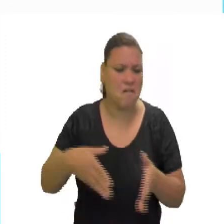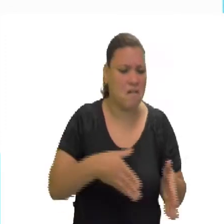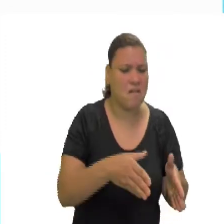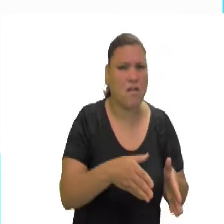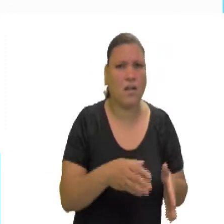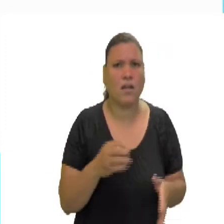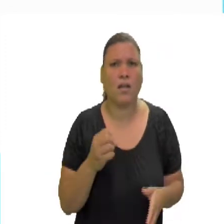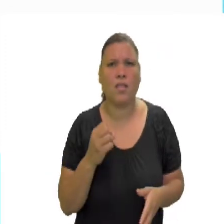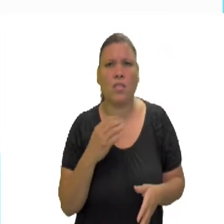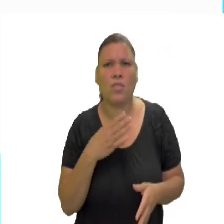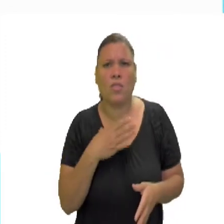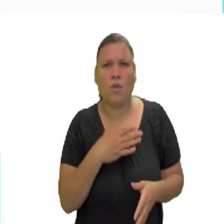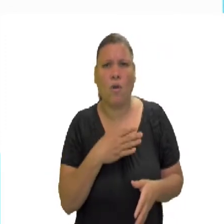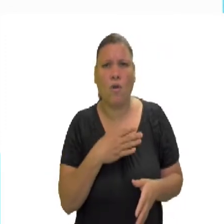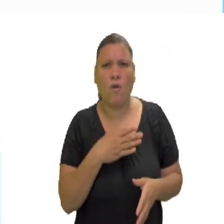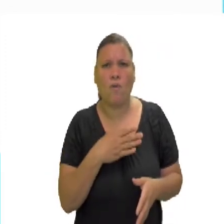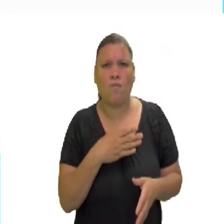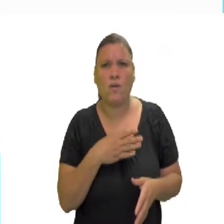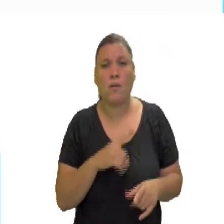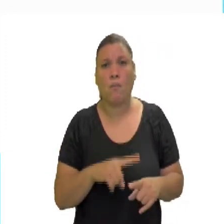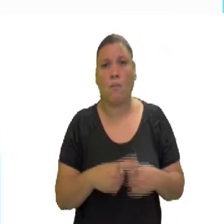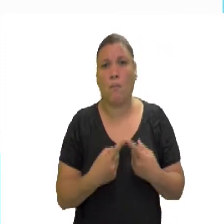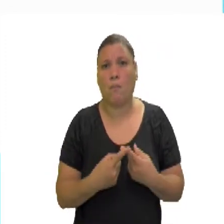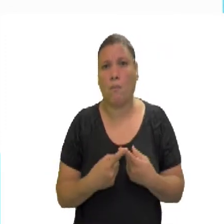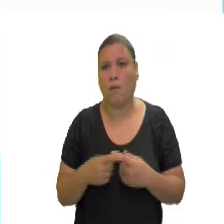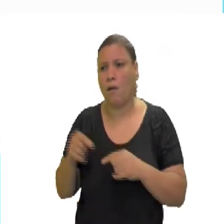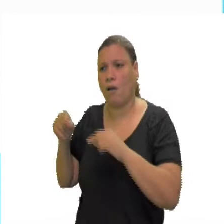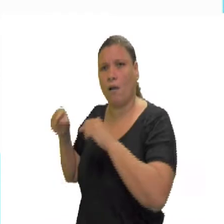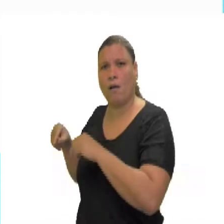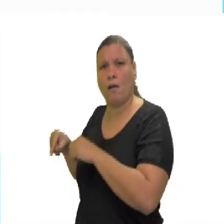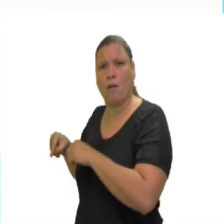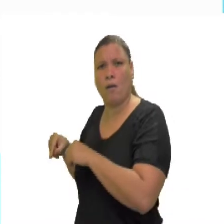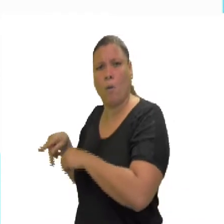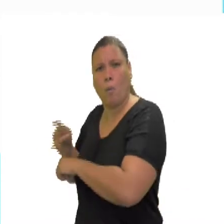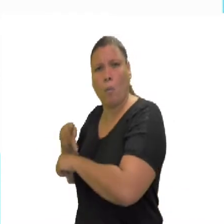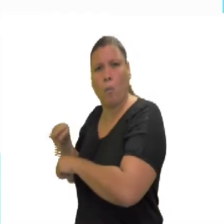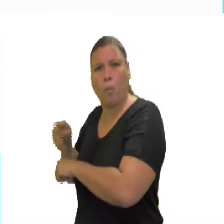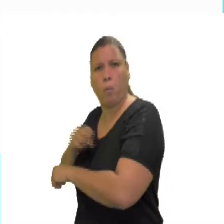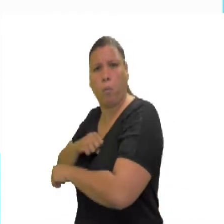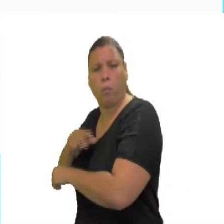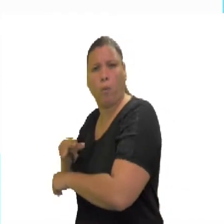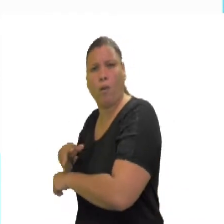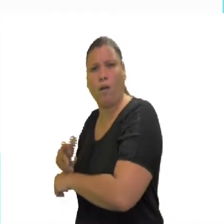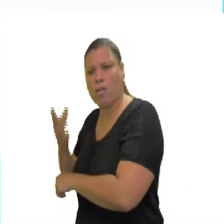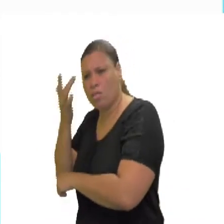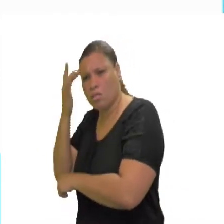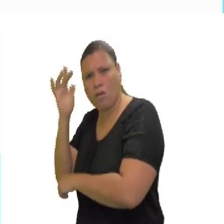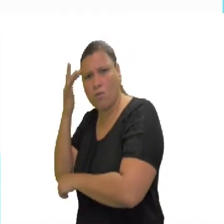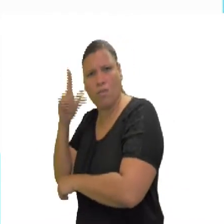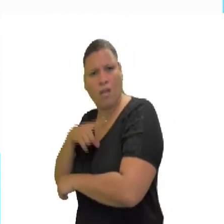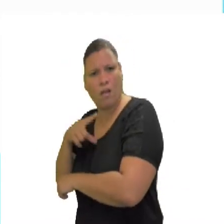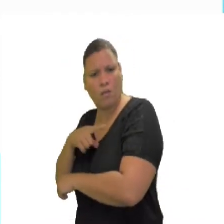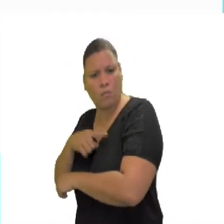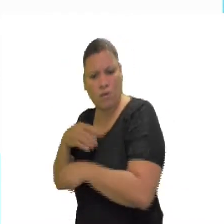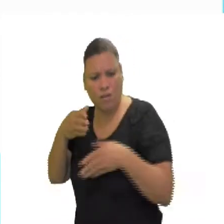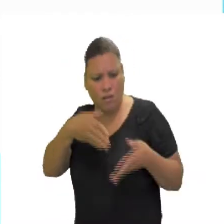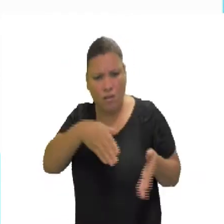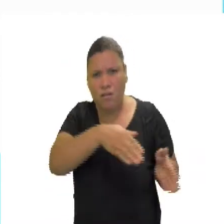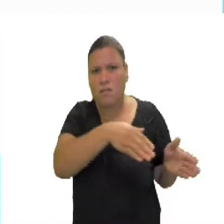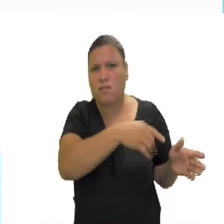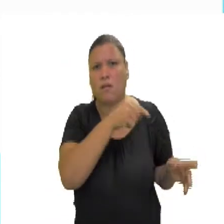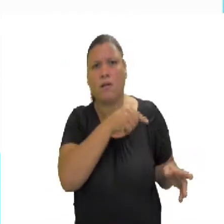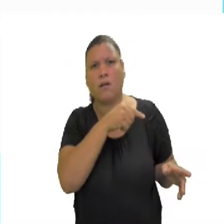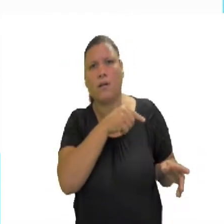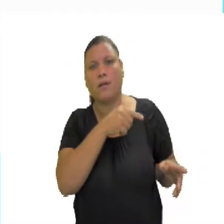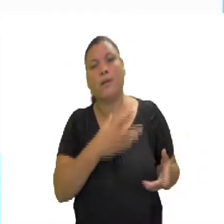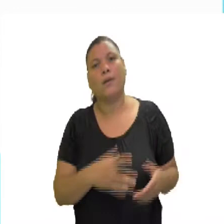para Portugal, você poderia ser pego nessa estrada irregular e você poderia ser